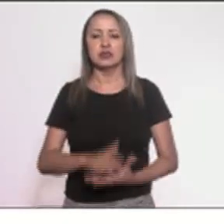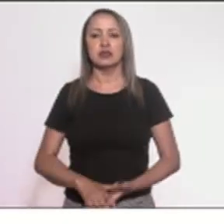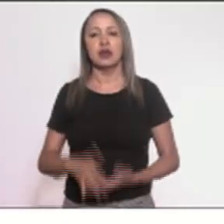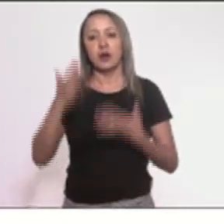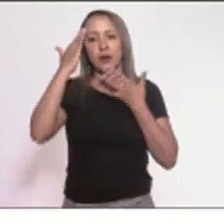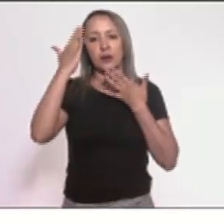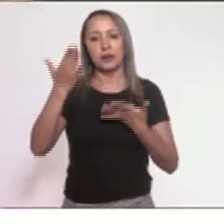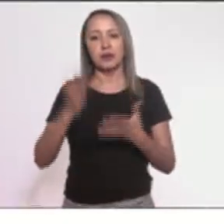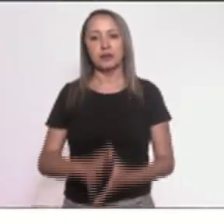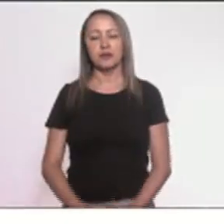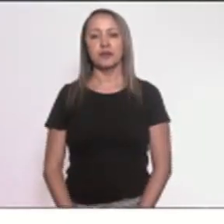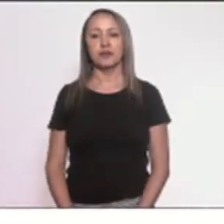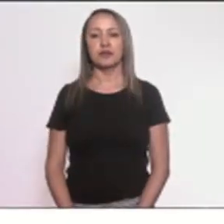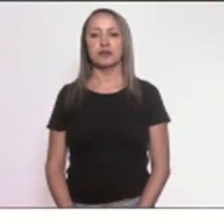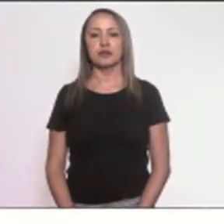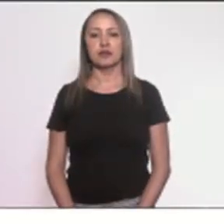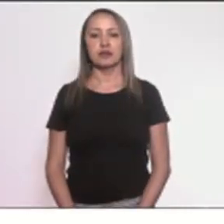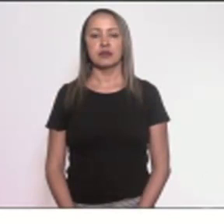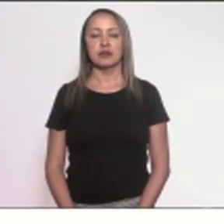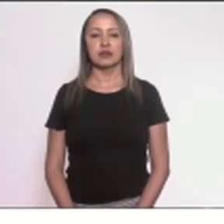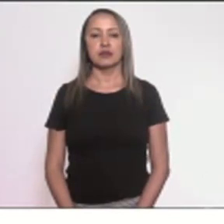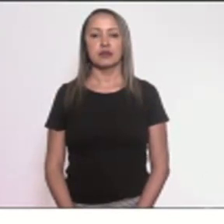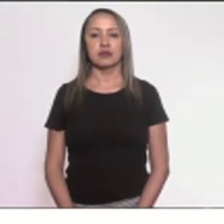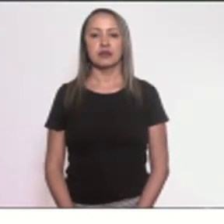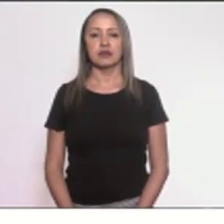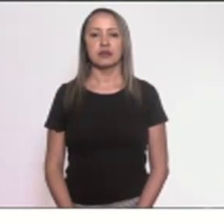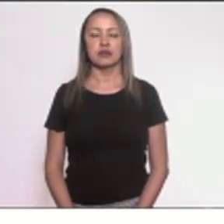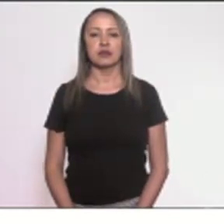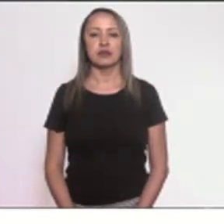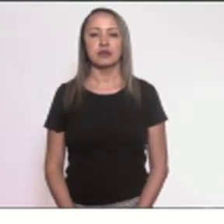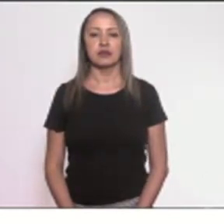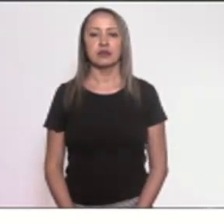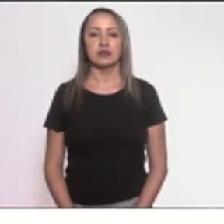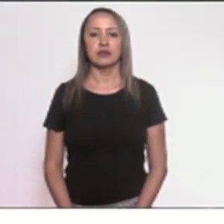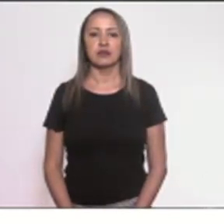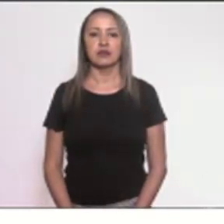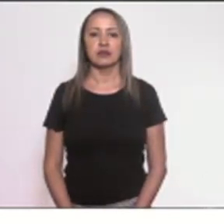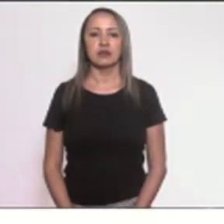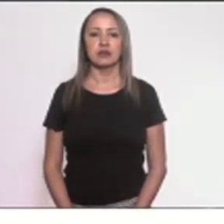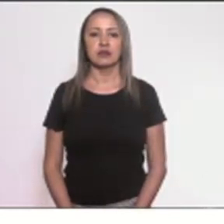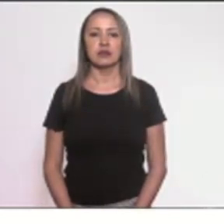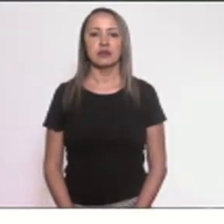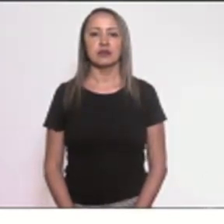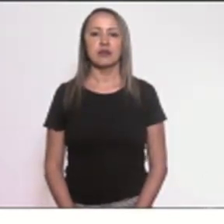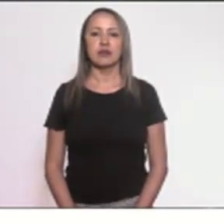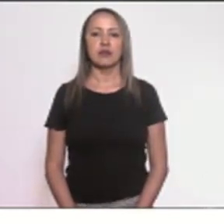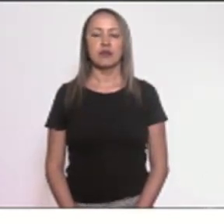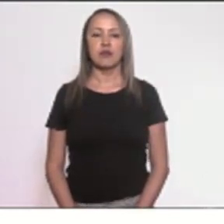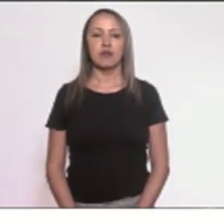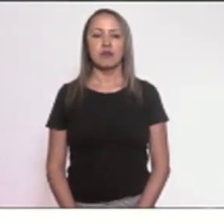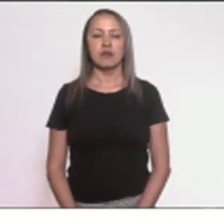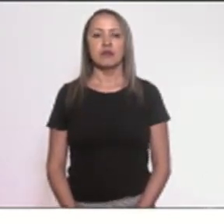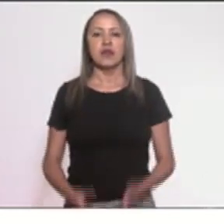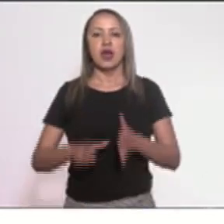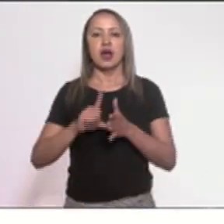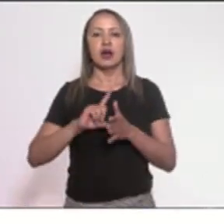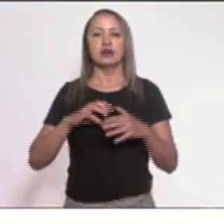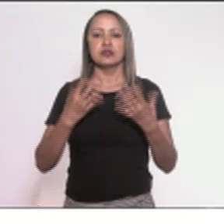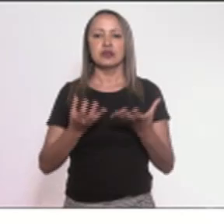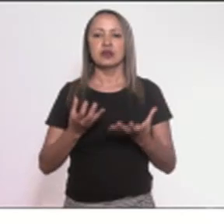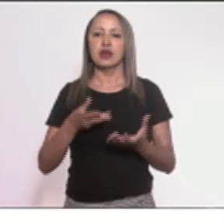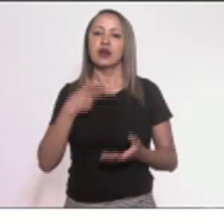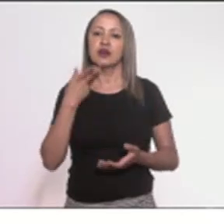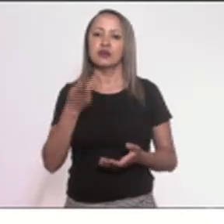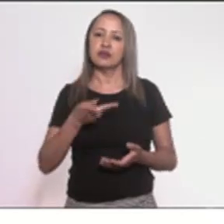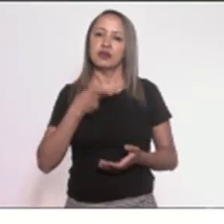Muito obrigada. Gostaria, antes de conceder aqui pela ordem ao deputado Andes Moraes, saudar